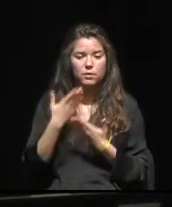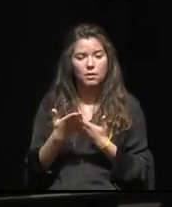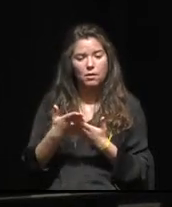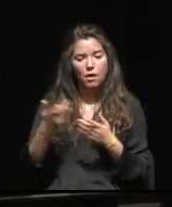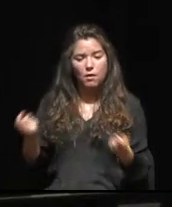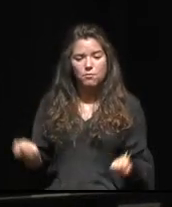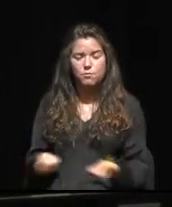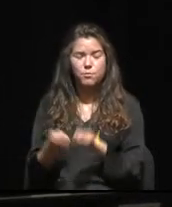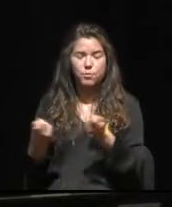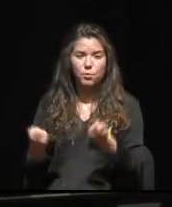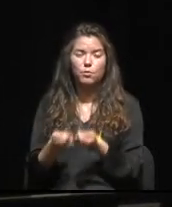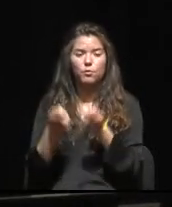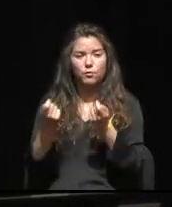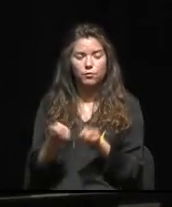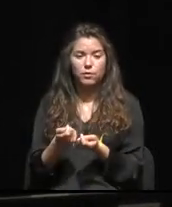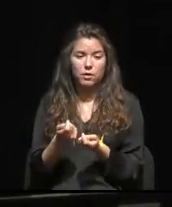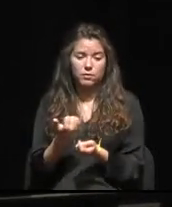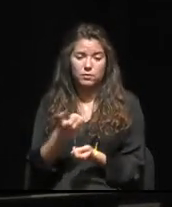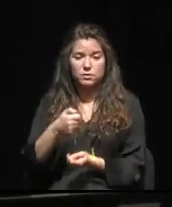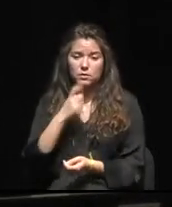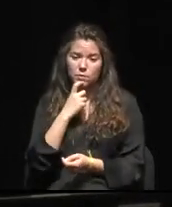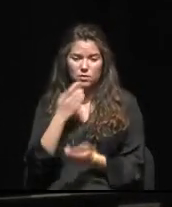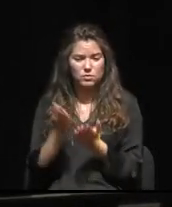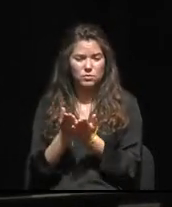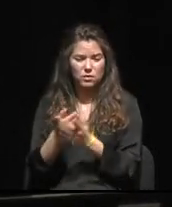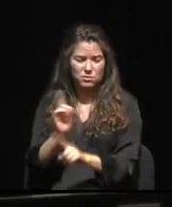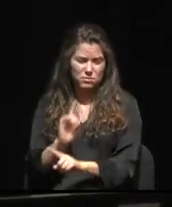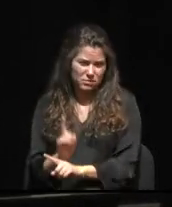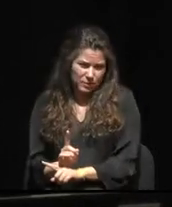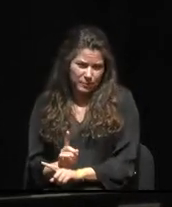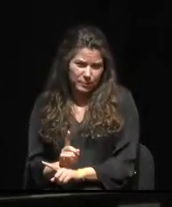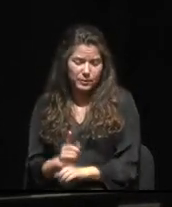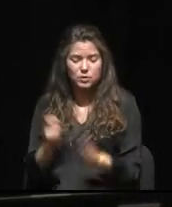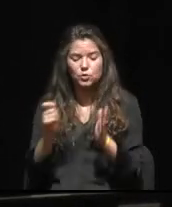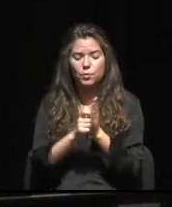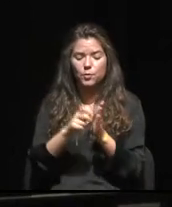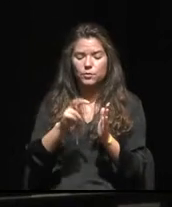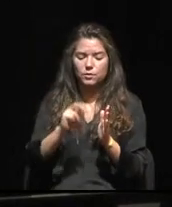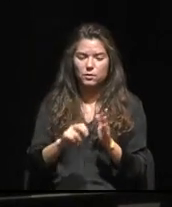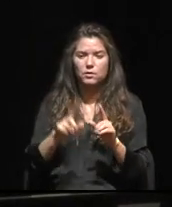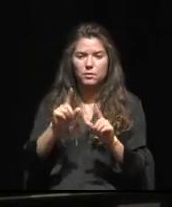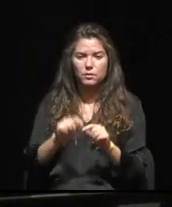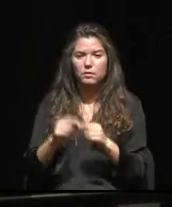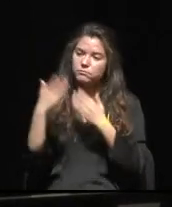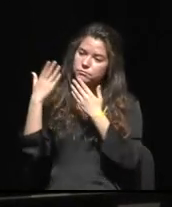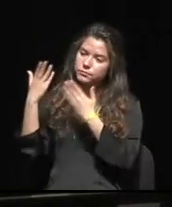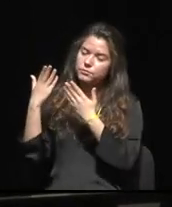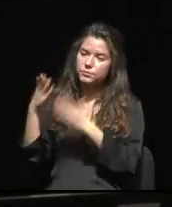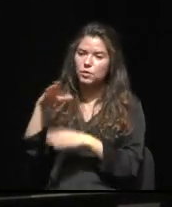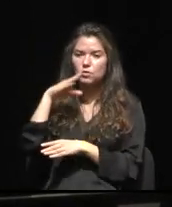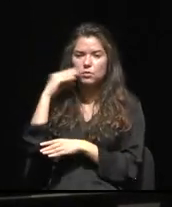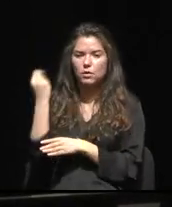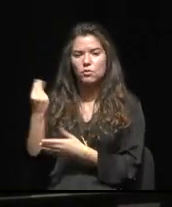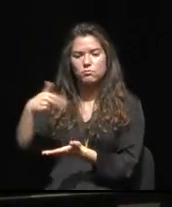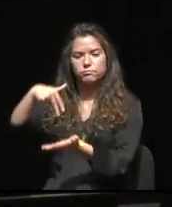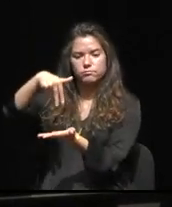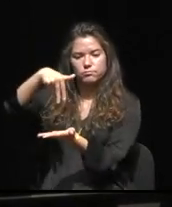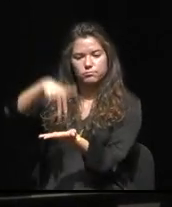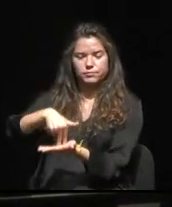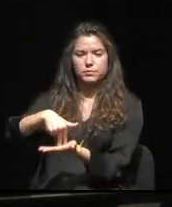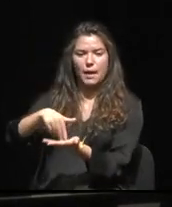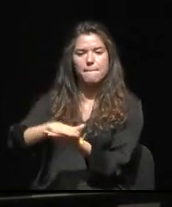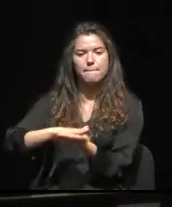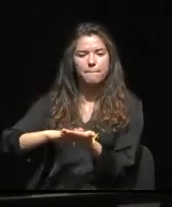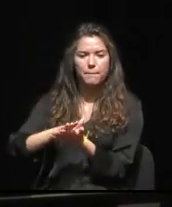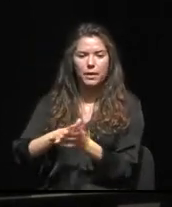o 25 de abril e não os estudantes e depois há outra coisa no ponto três em que dizem saudar o estudante enquanto Pilar da socied Ou